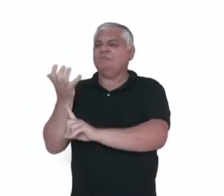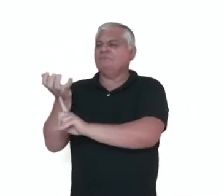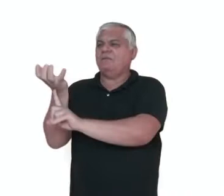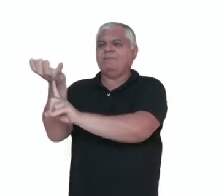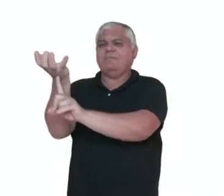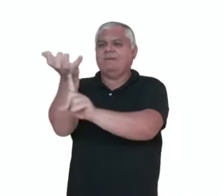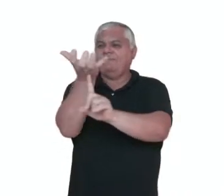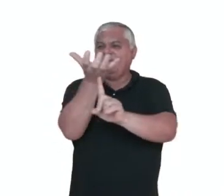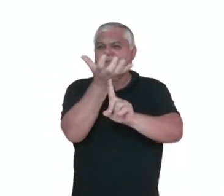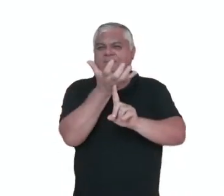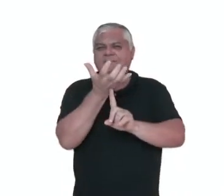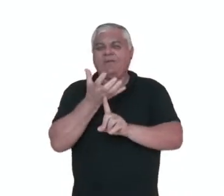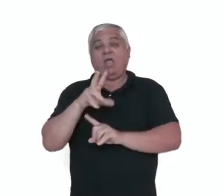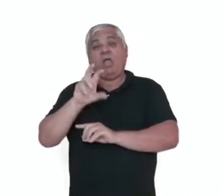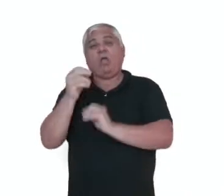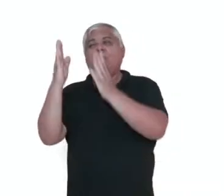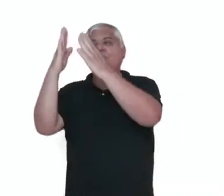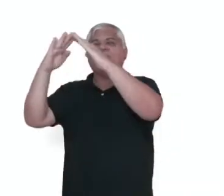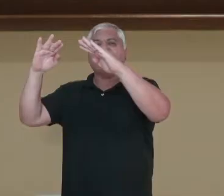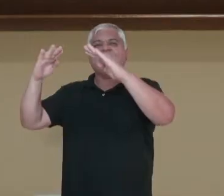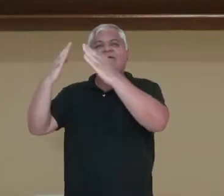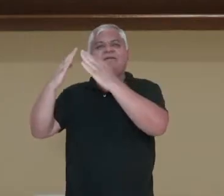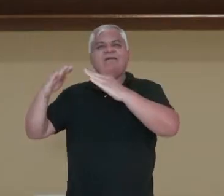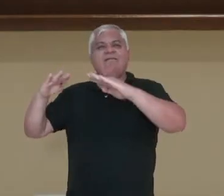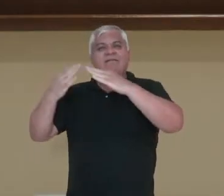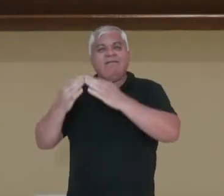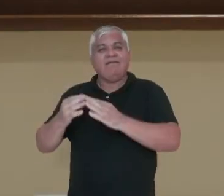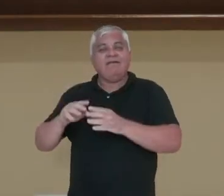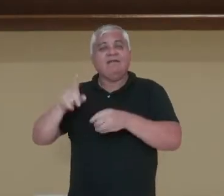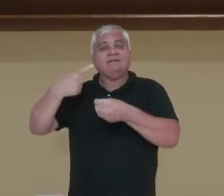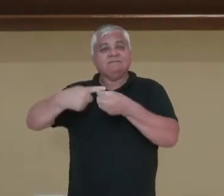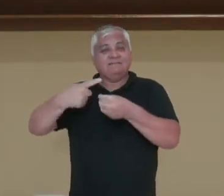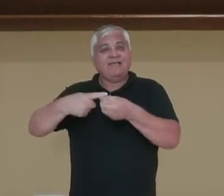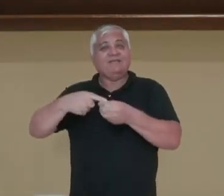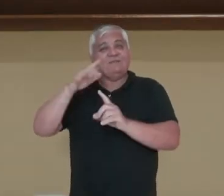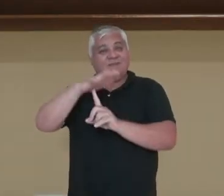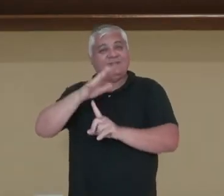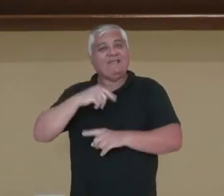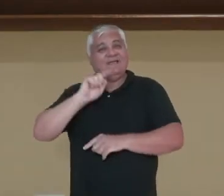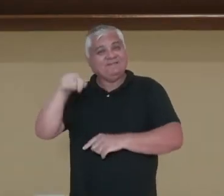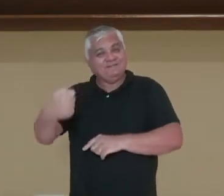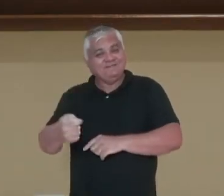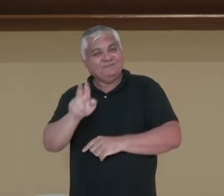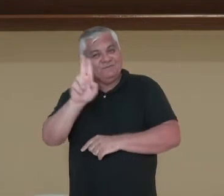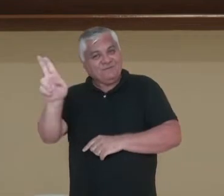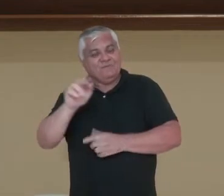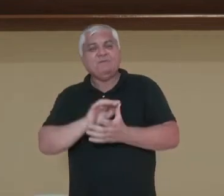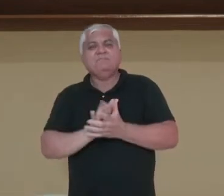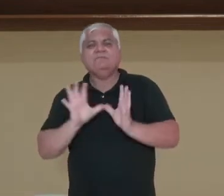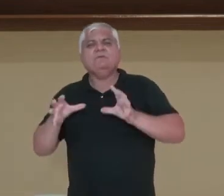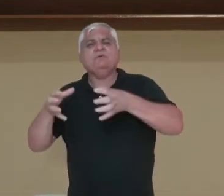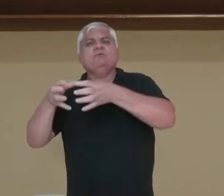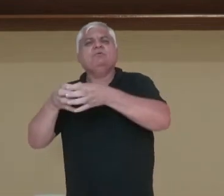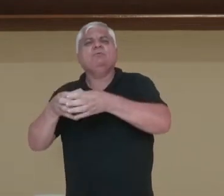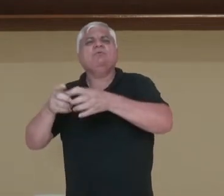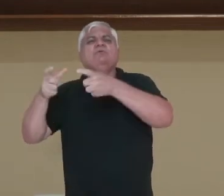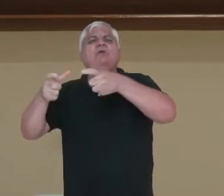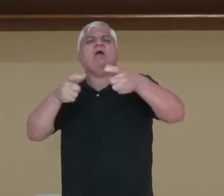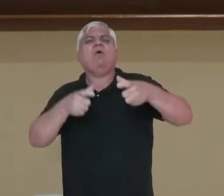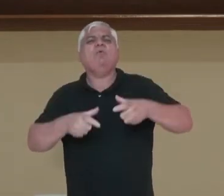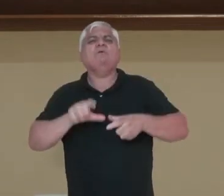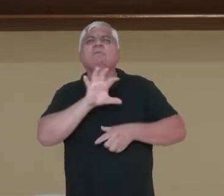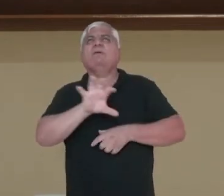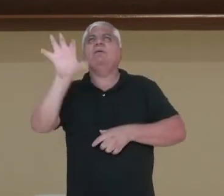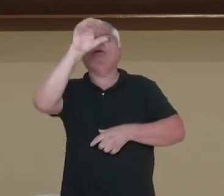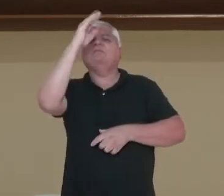pinheirais ou pinhais. Inclusive tem uma cidade aqui no Paraná que tem esse nome, né? A qual grupo ela pertence e quais regiões elas são